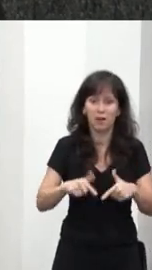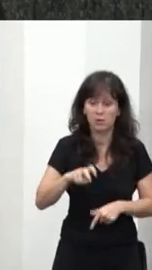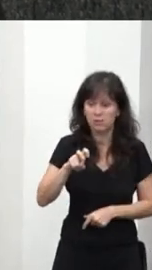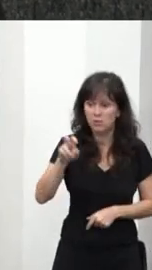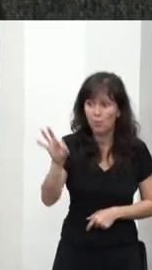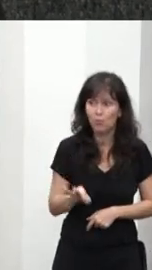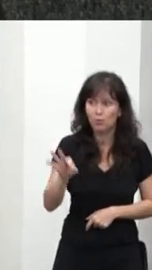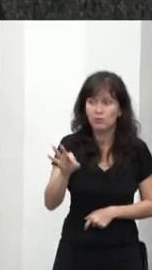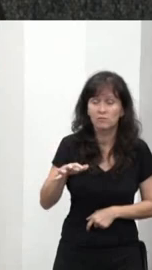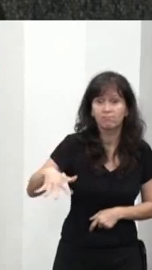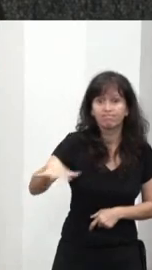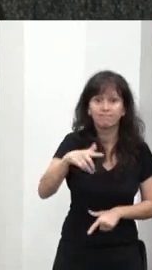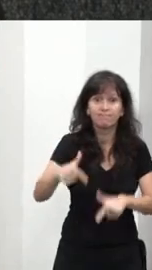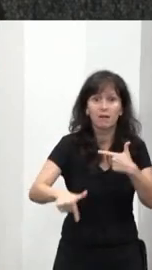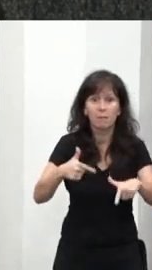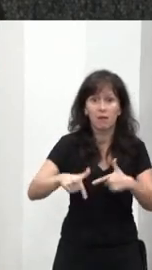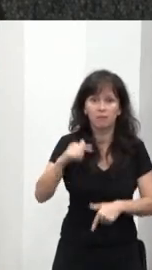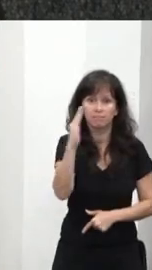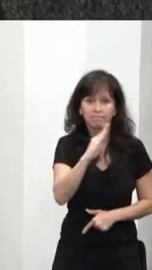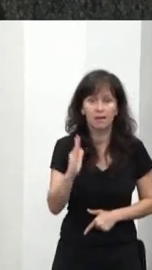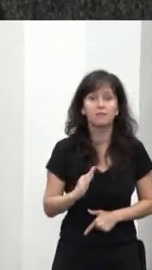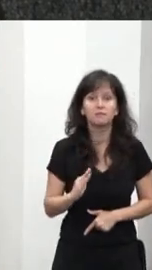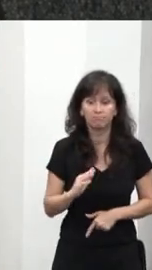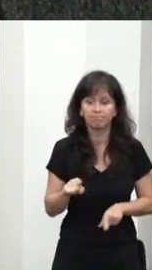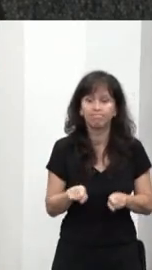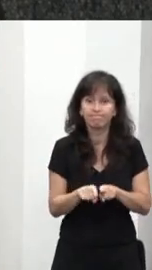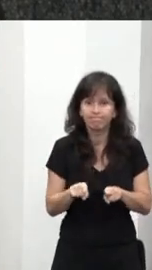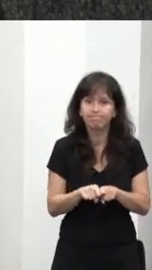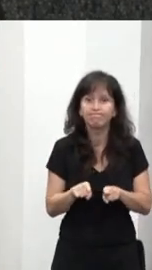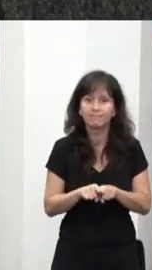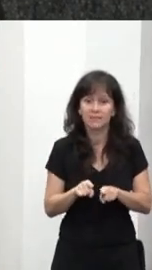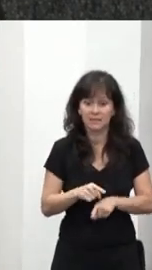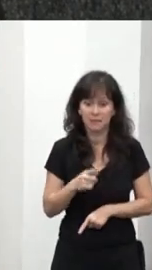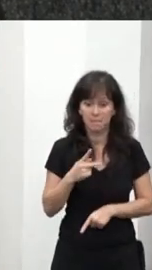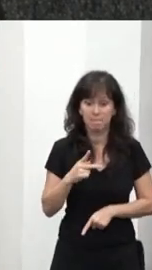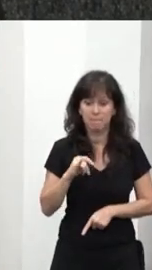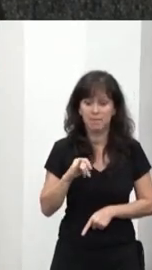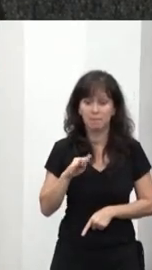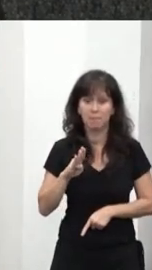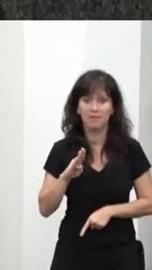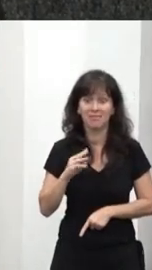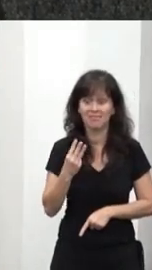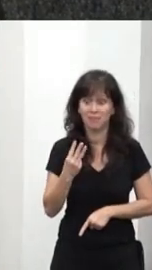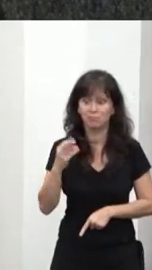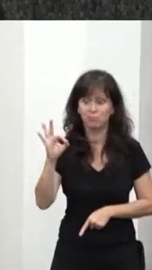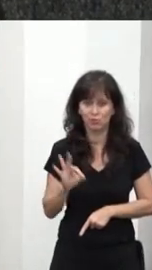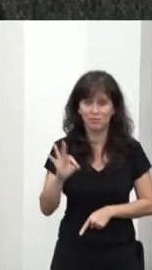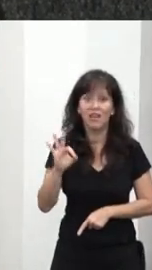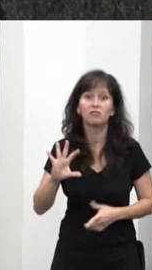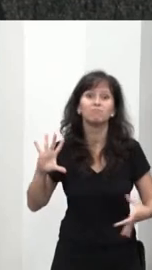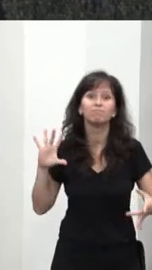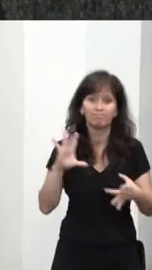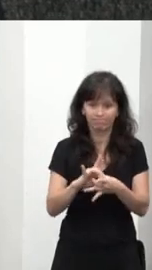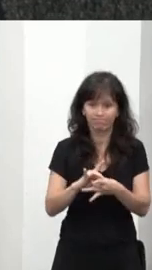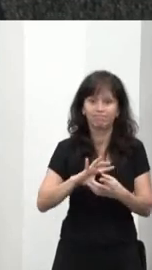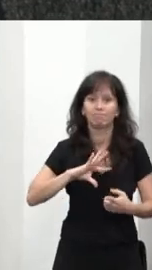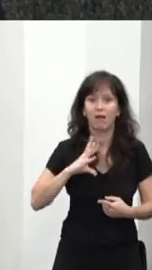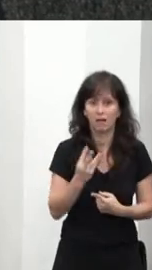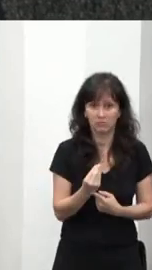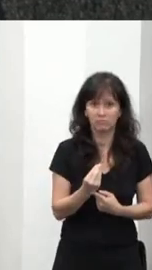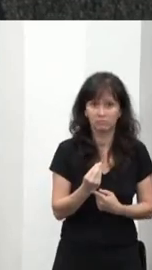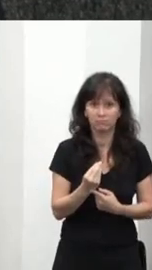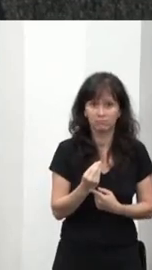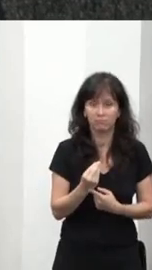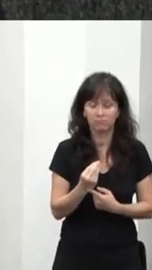de trabalho do país e movimentamos quase 3% do PIB brasileiro as ações executadas por meio da